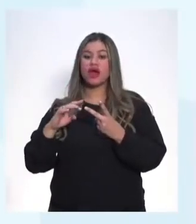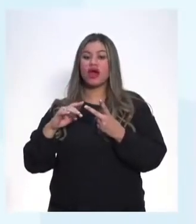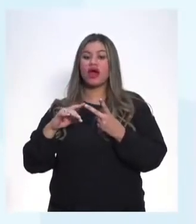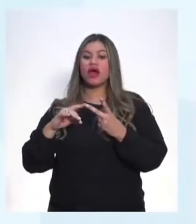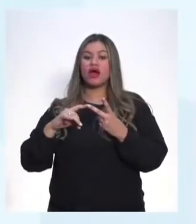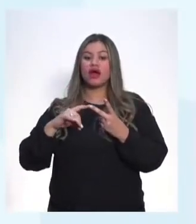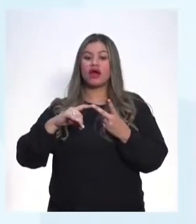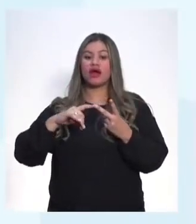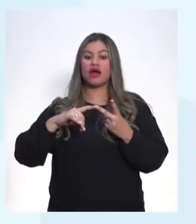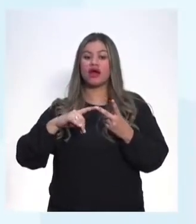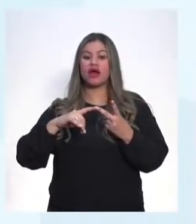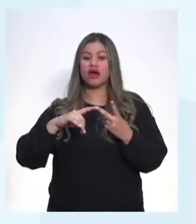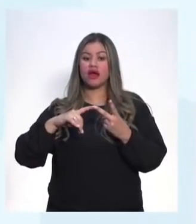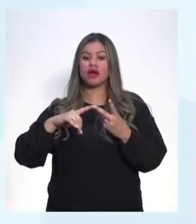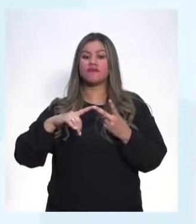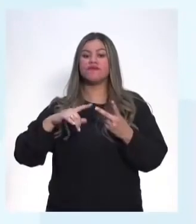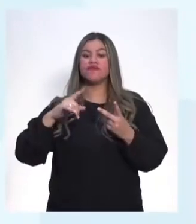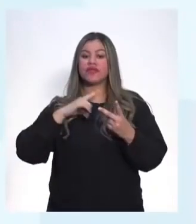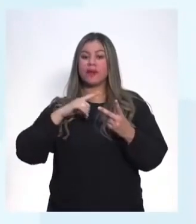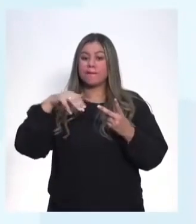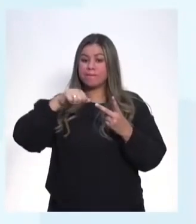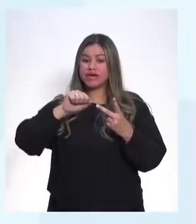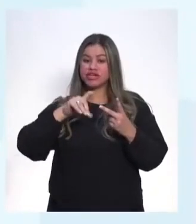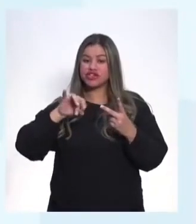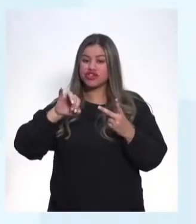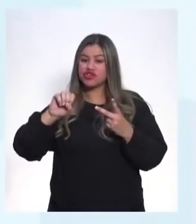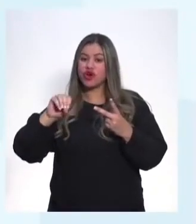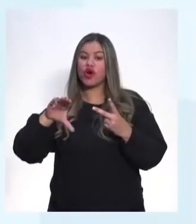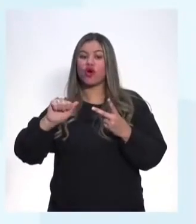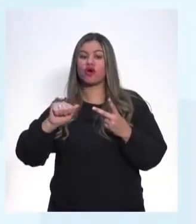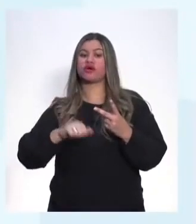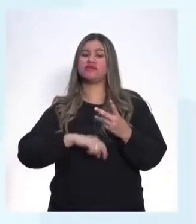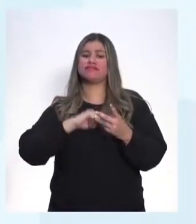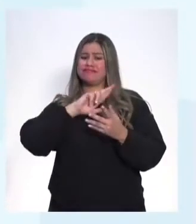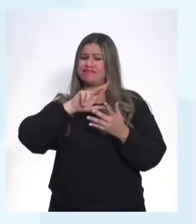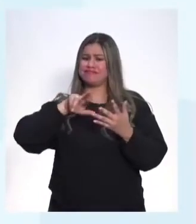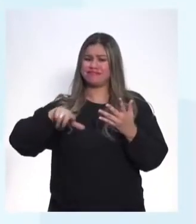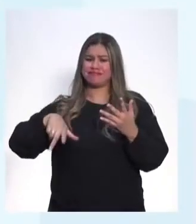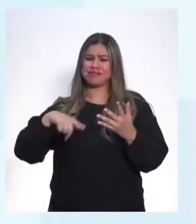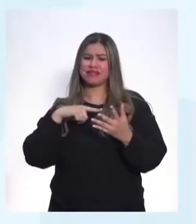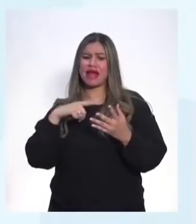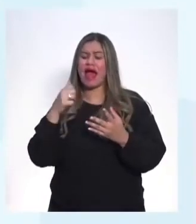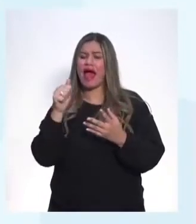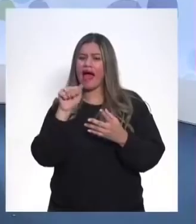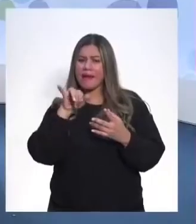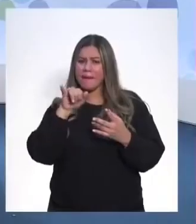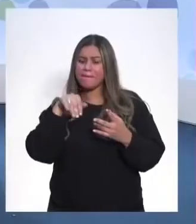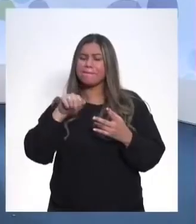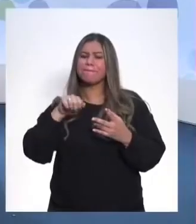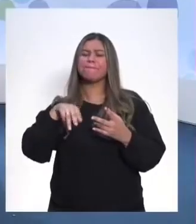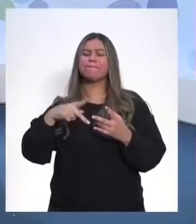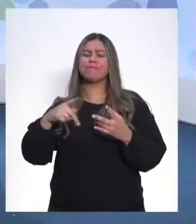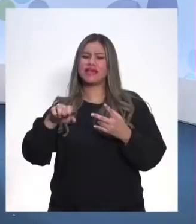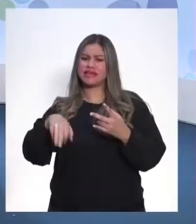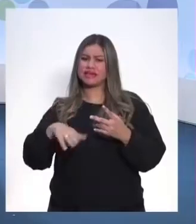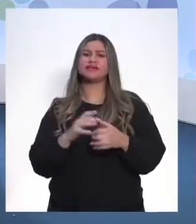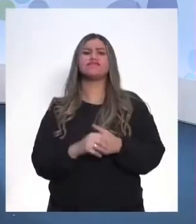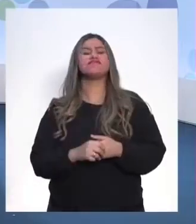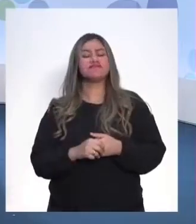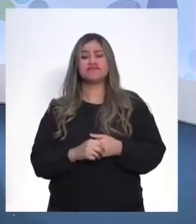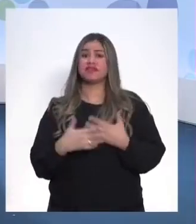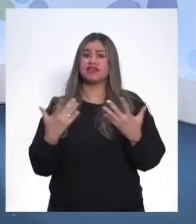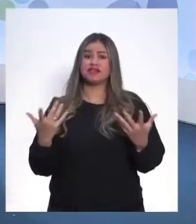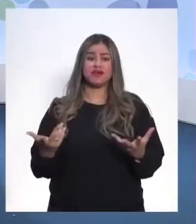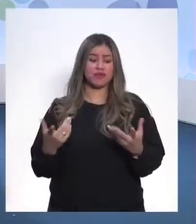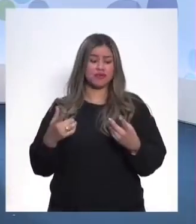mesmo, né? Quantas palavras temos para mandioca? Ainda temos mais. Pernambuco é macaxeira. Macaxeira. No Macaxeira. Nordeste também é